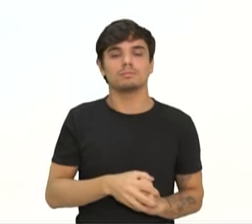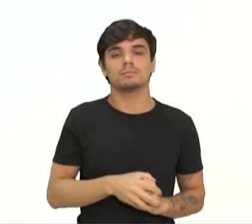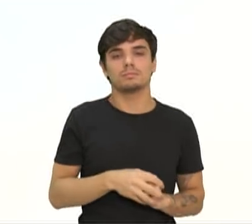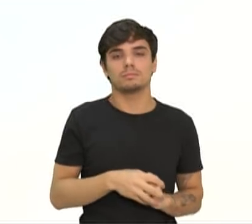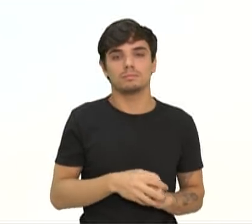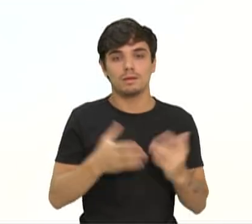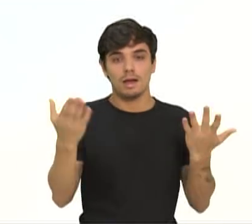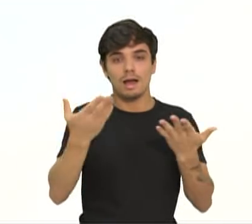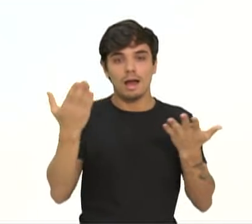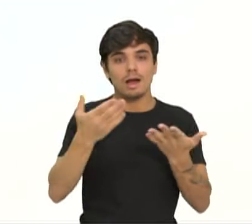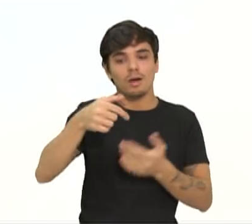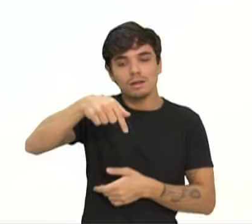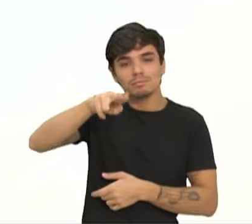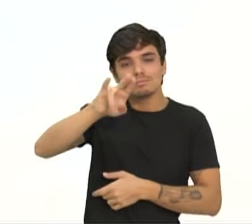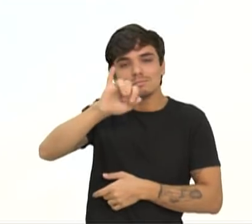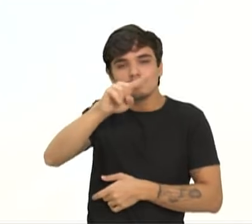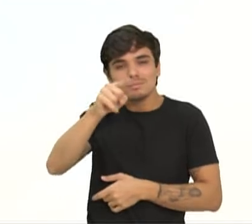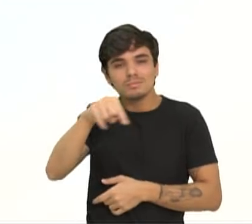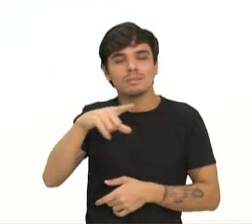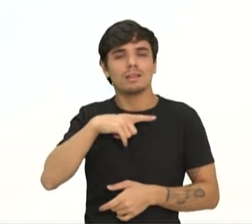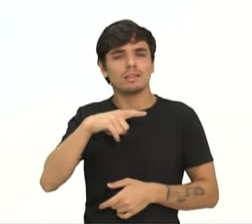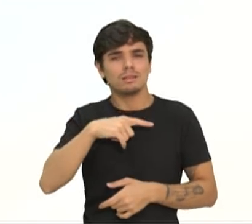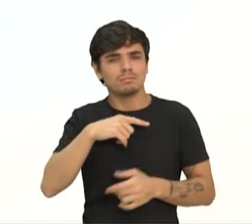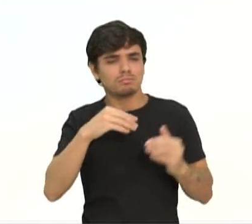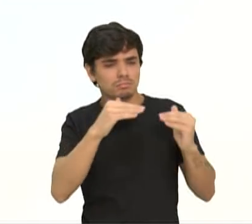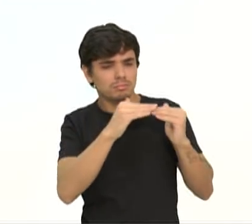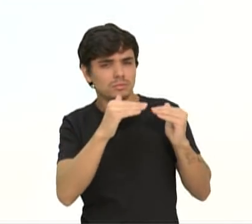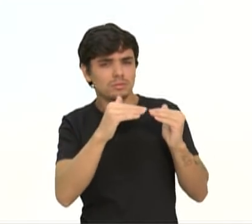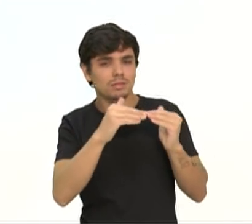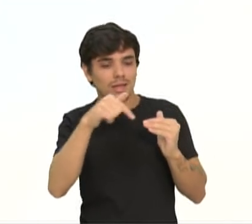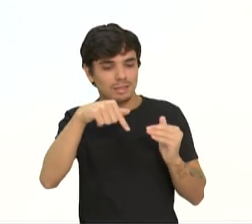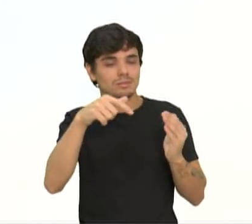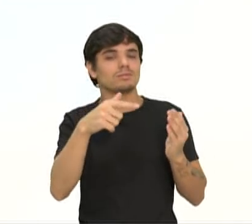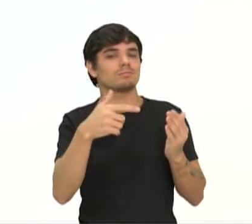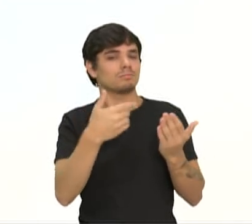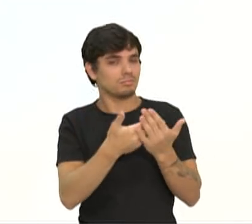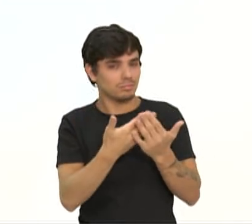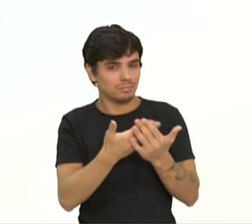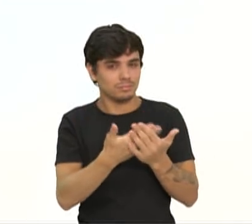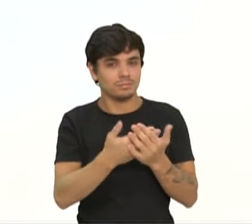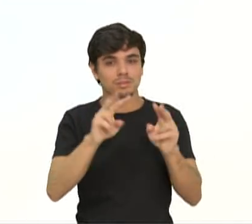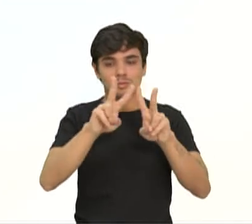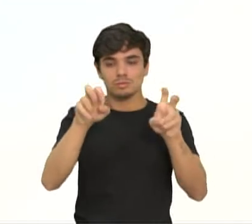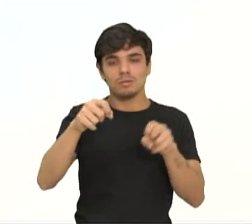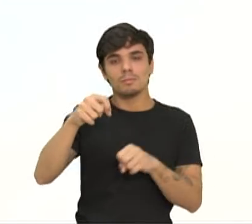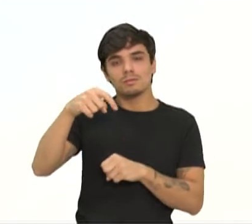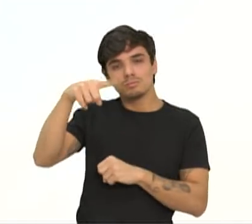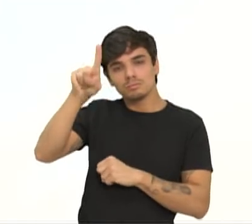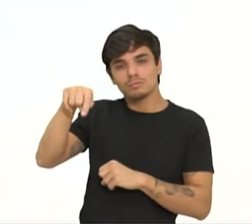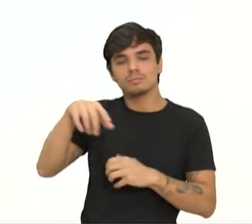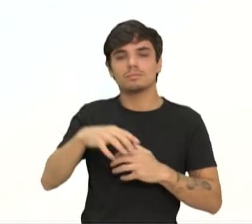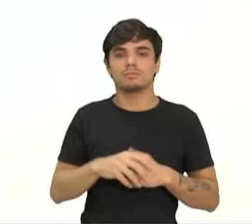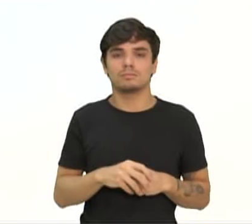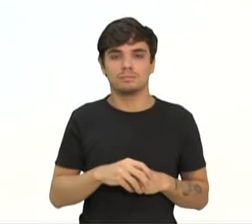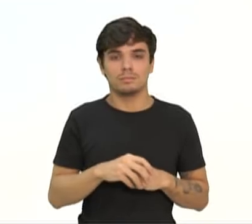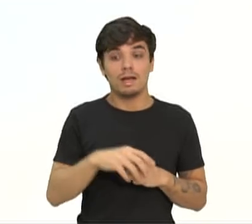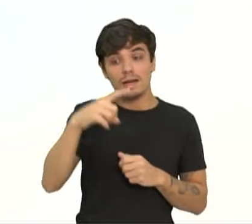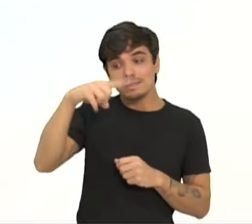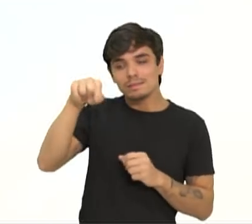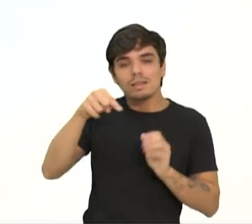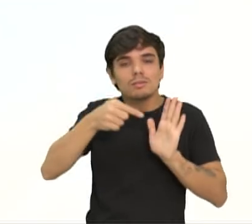Chegamos na hora do nosso quiz e tem a ver com isso que acabamos de anotar, a questão do acento. O acento está para